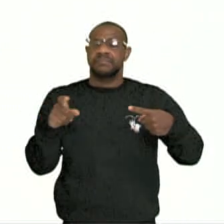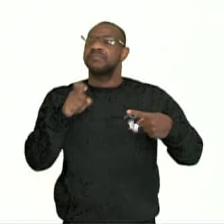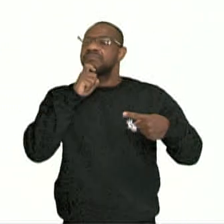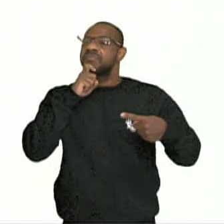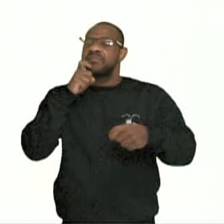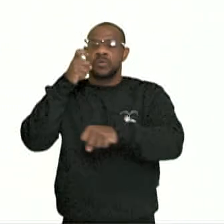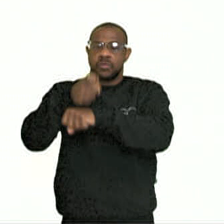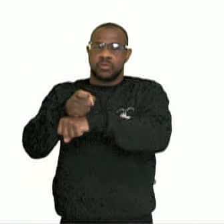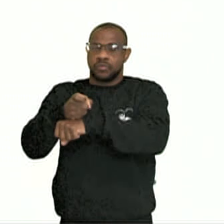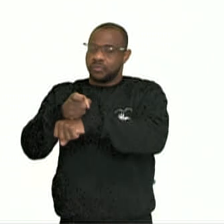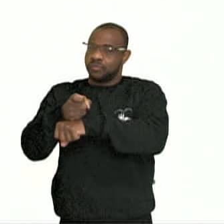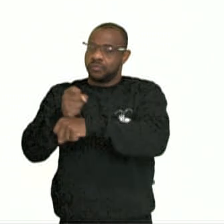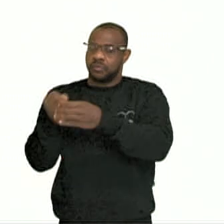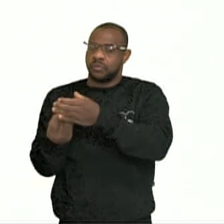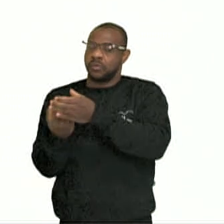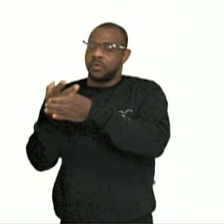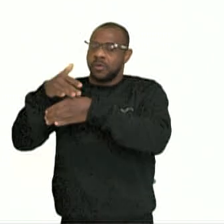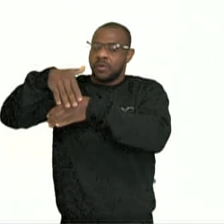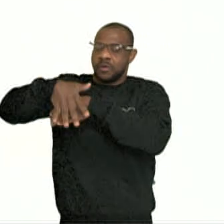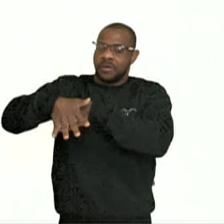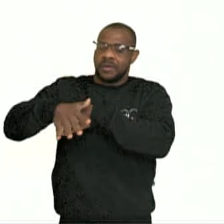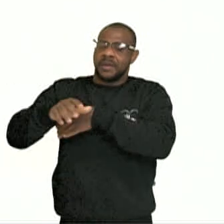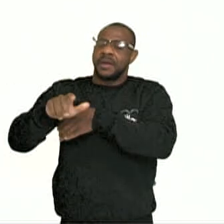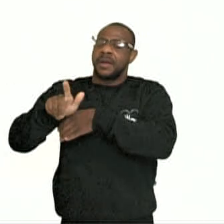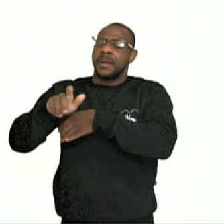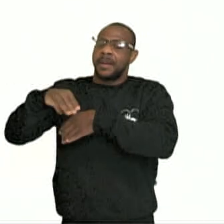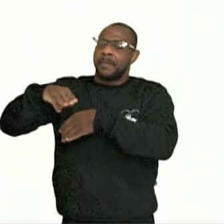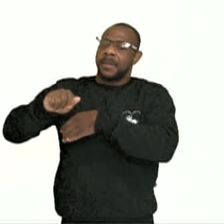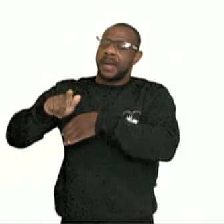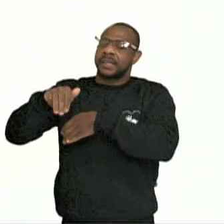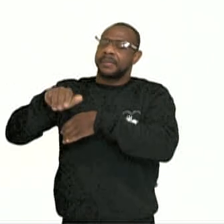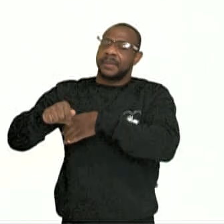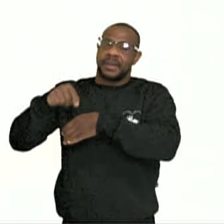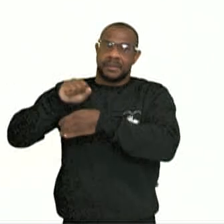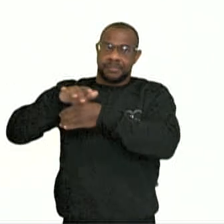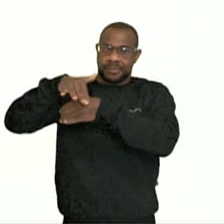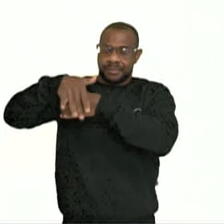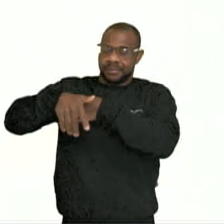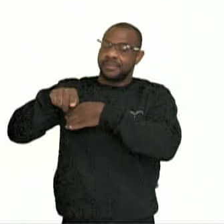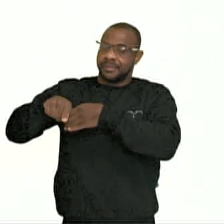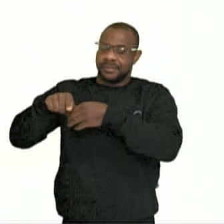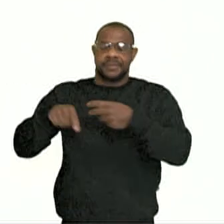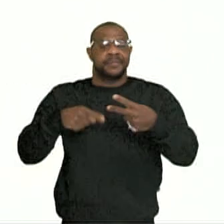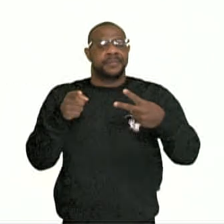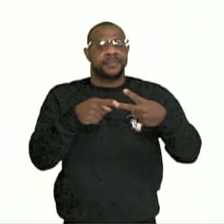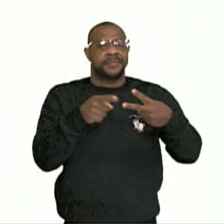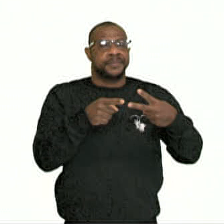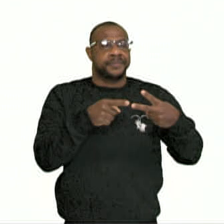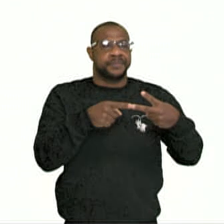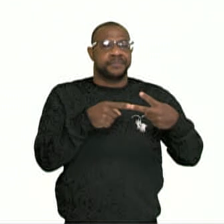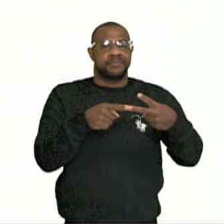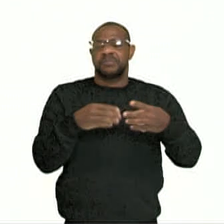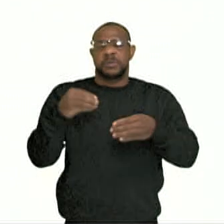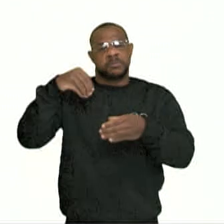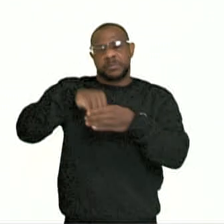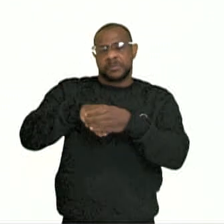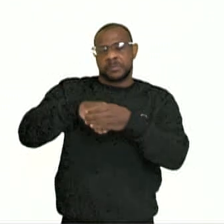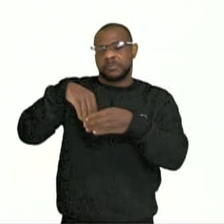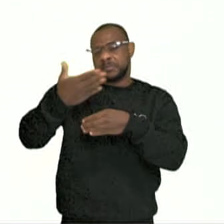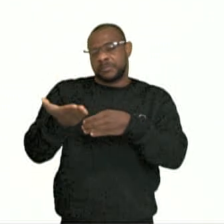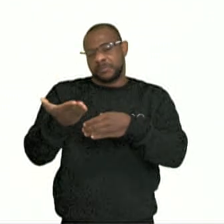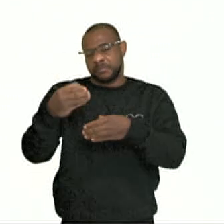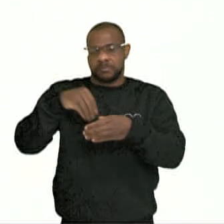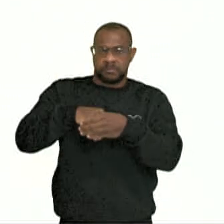resfriamento do magma. Isso mesmo, que pode ser intrusiva ou extrusiva, dependendo se é no interior ou no exterior da